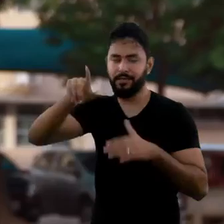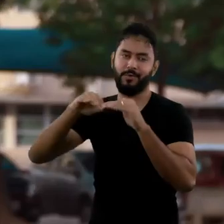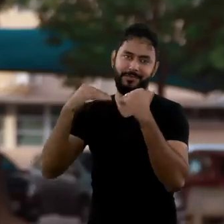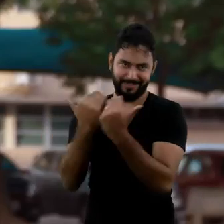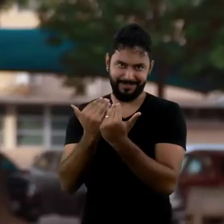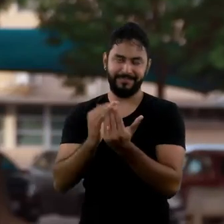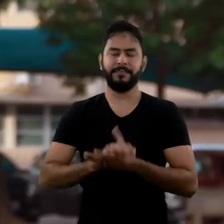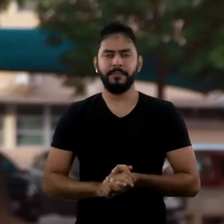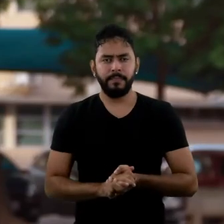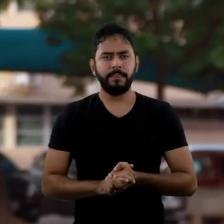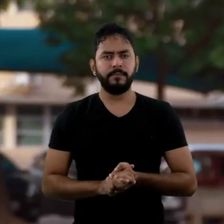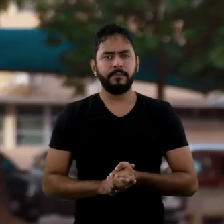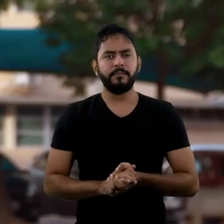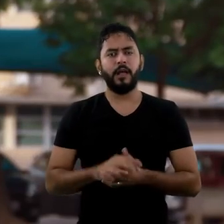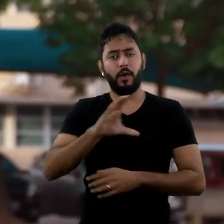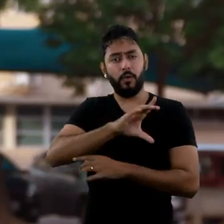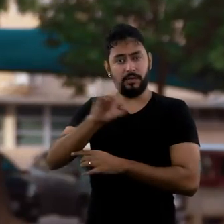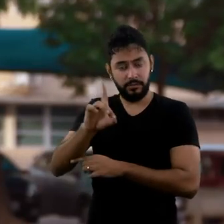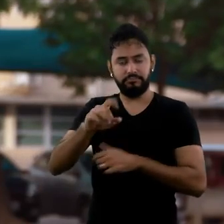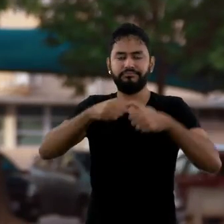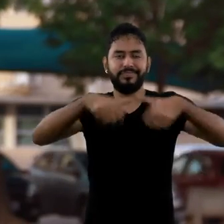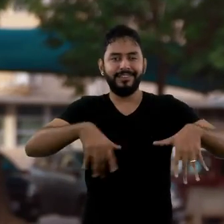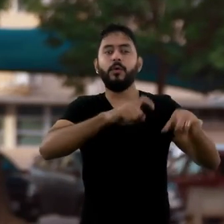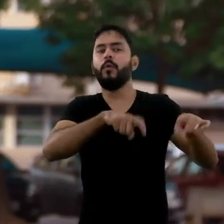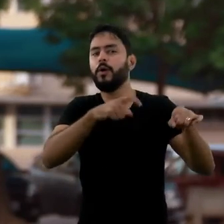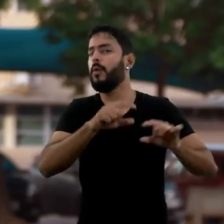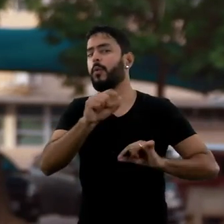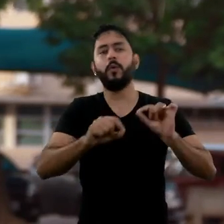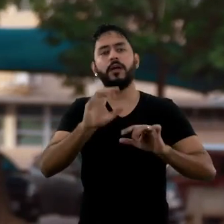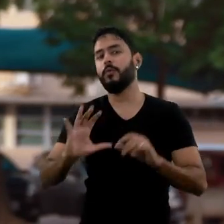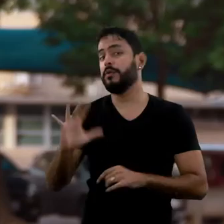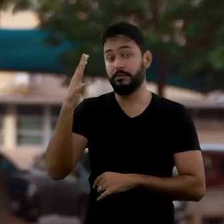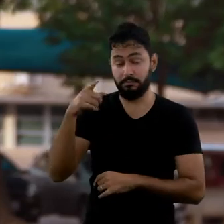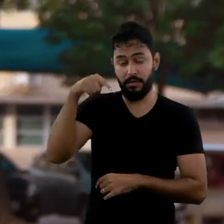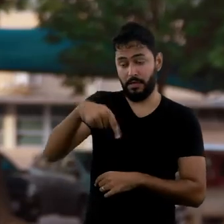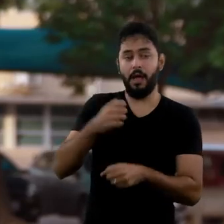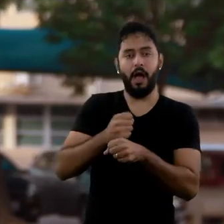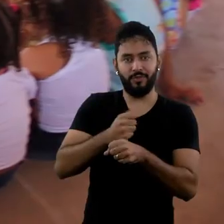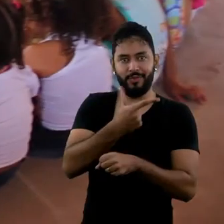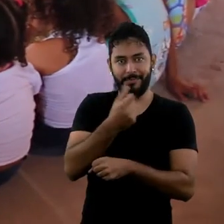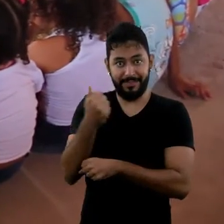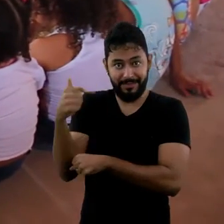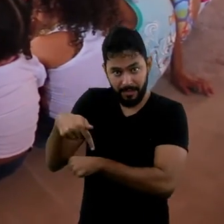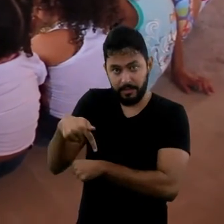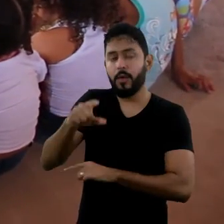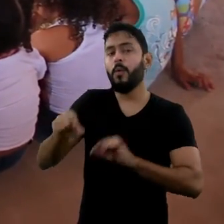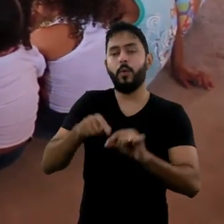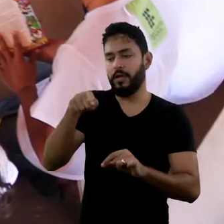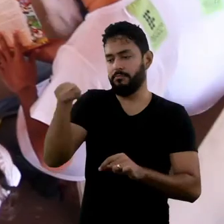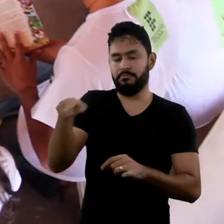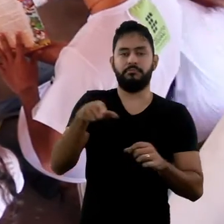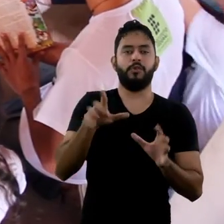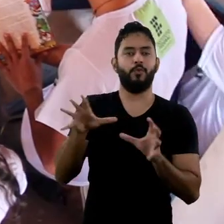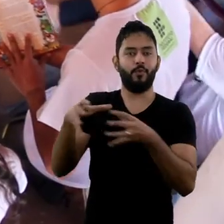comunidade. Dentro da perspectiva da coordenação de extensão rural, a gente tem, para esse ano de 2017, trabalhar o empoderamento da comunidade